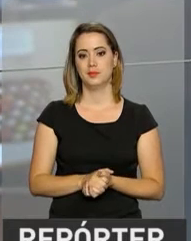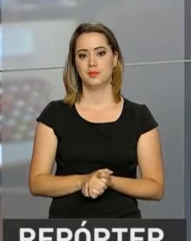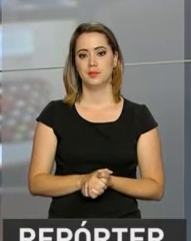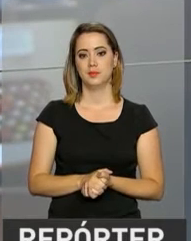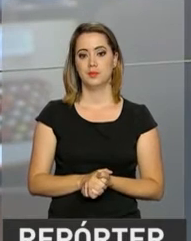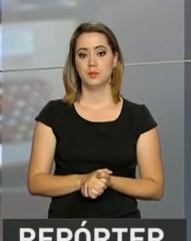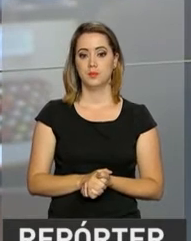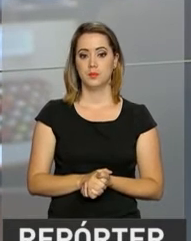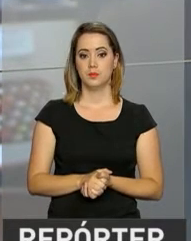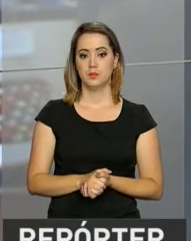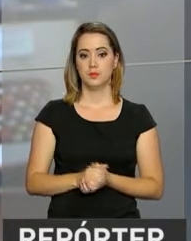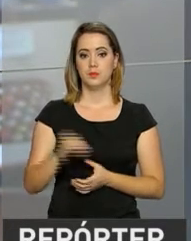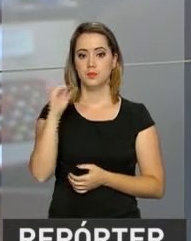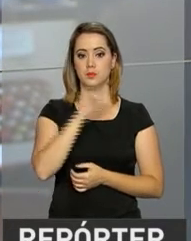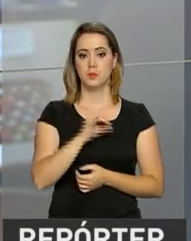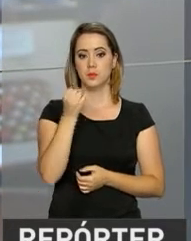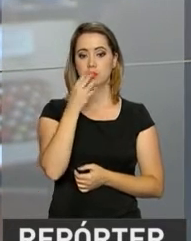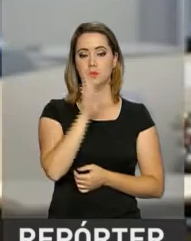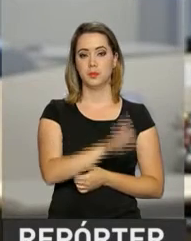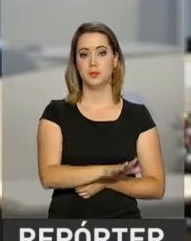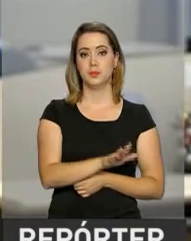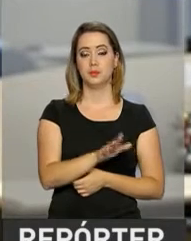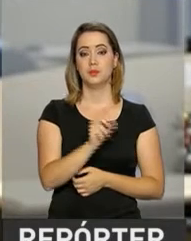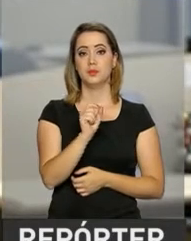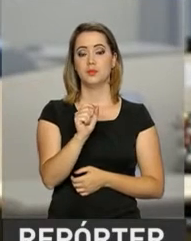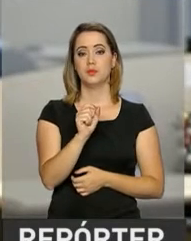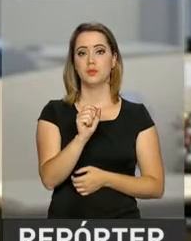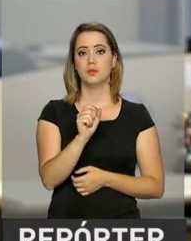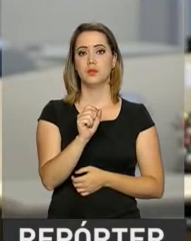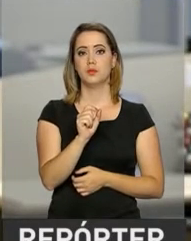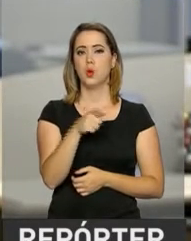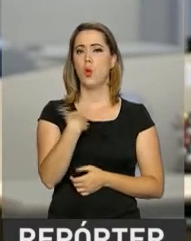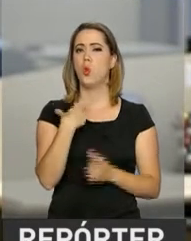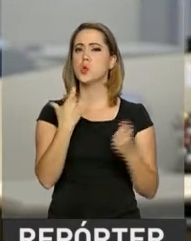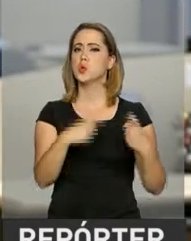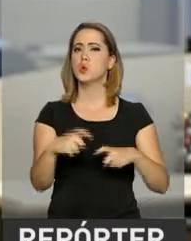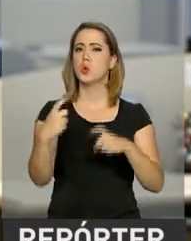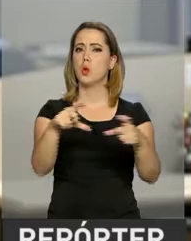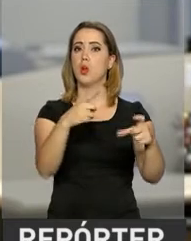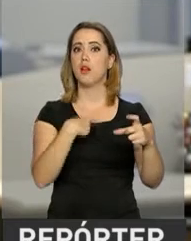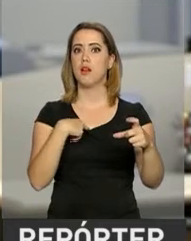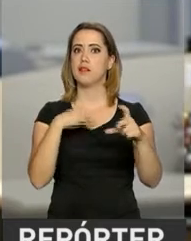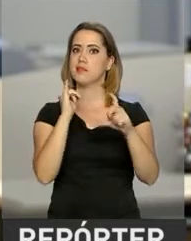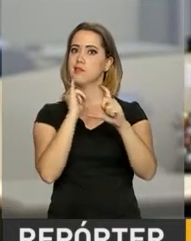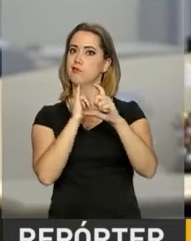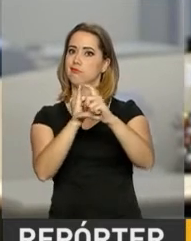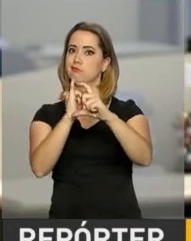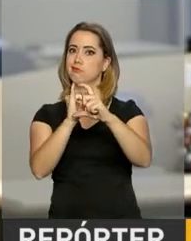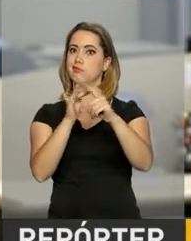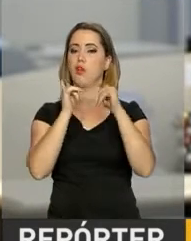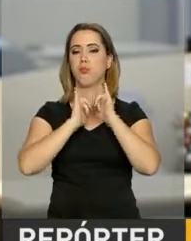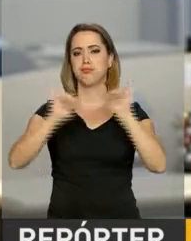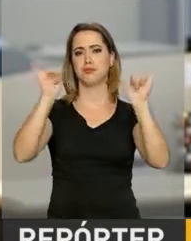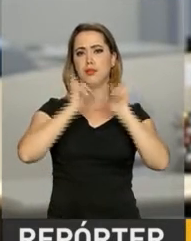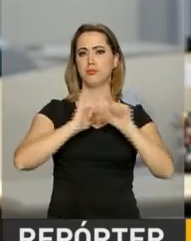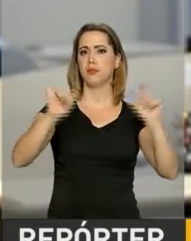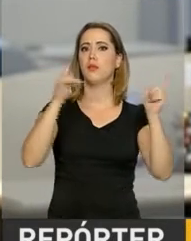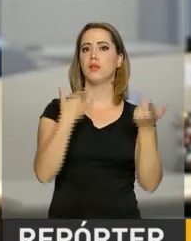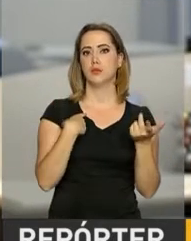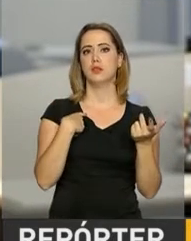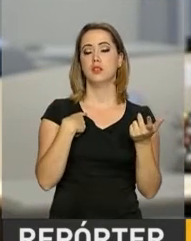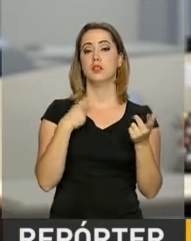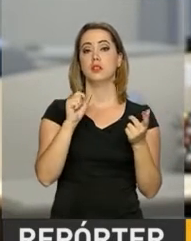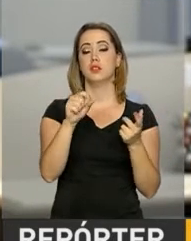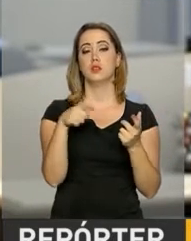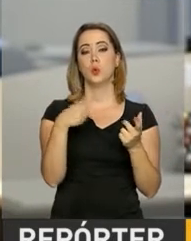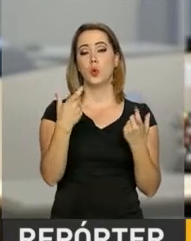rolar mais uma vez roberto entre os destinos com mais imagens publicadas no mundo por adeptos do aplicativo de fotos